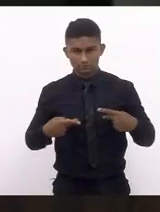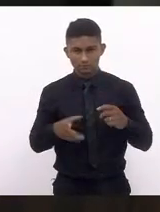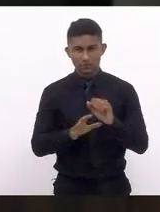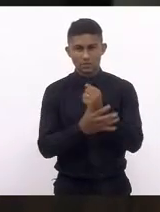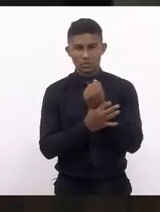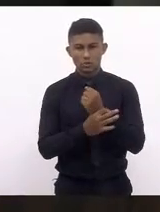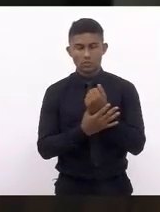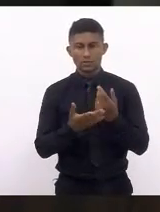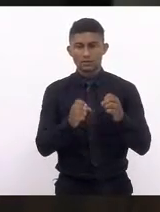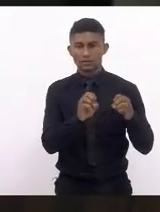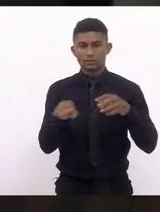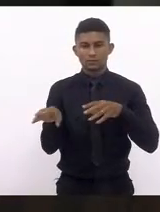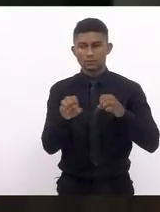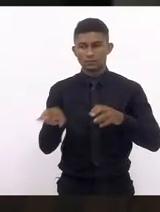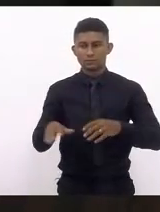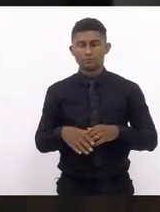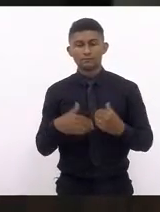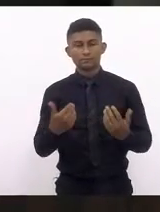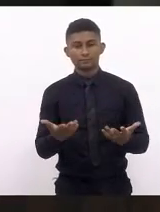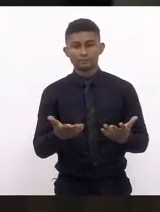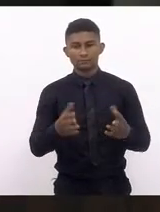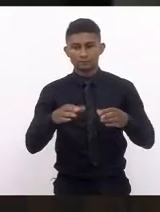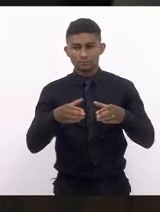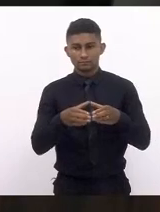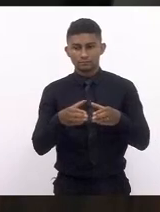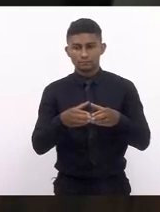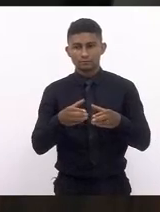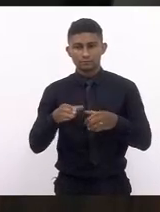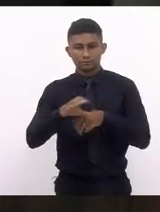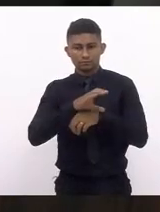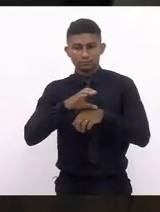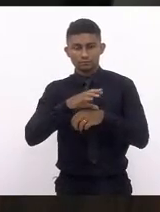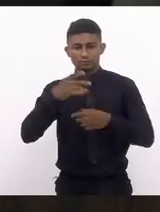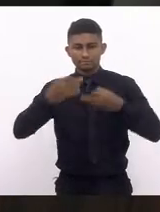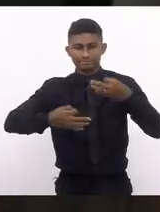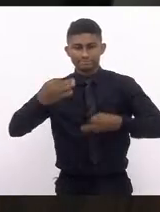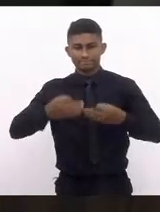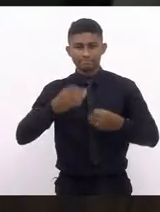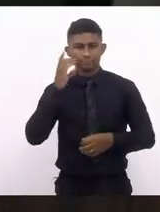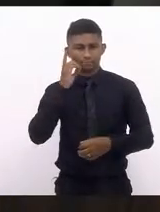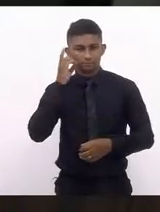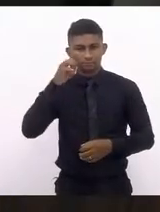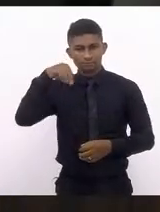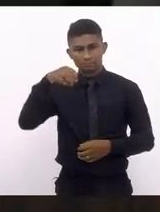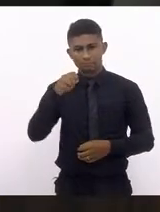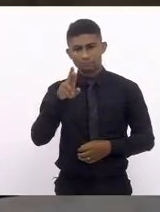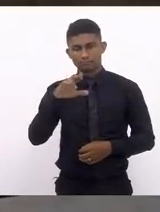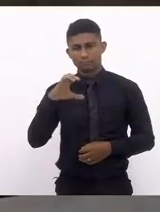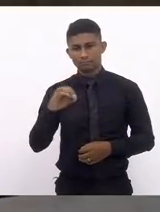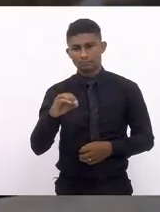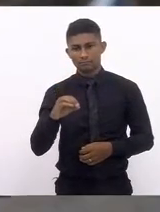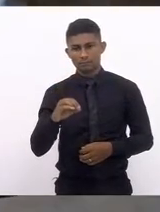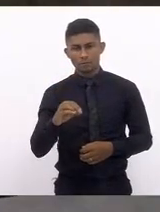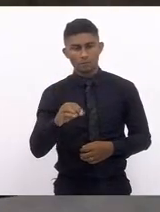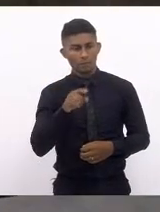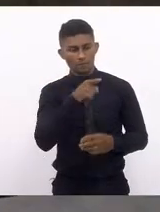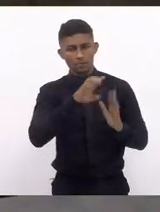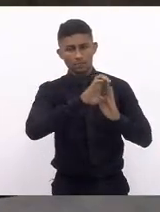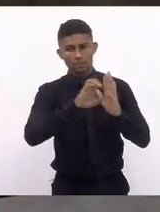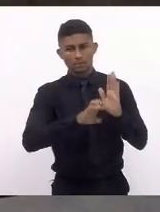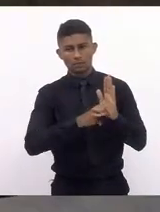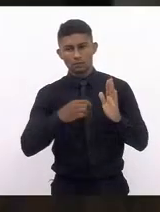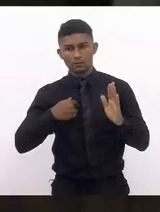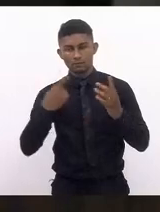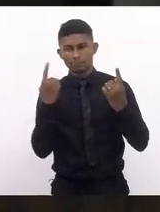Pública educação e mesa para emitir parecer pela cabeça que gostam de Deputado Márcio Pacheco o parecer contrário todas as